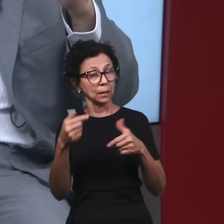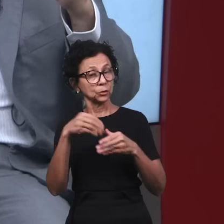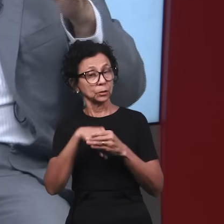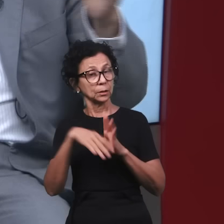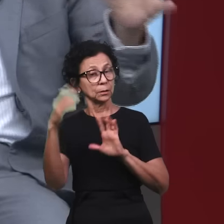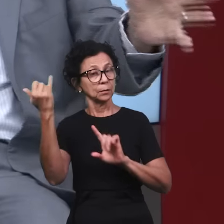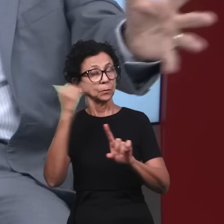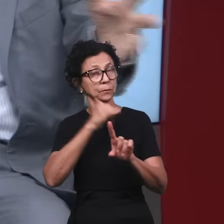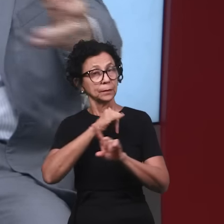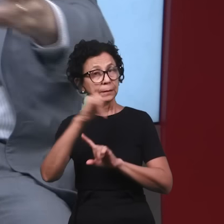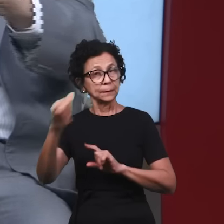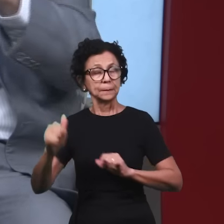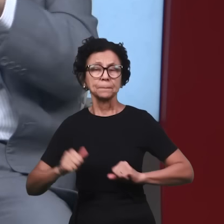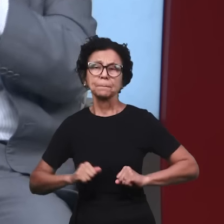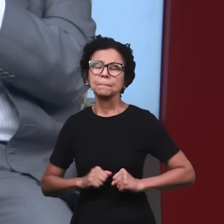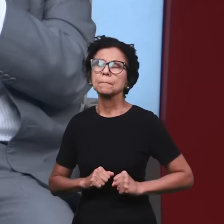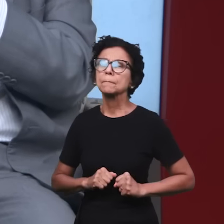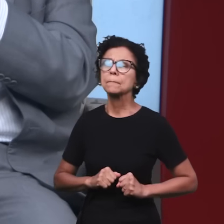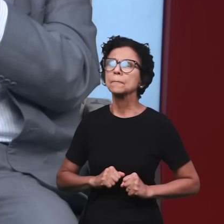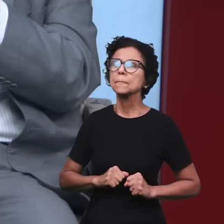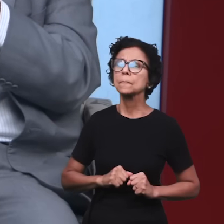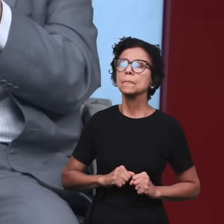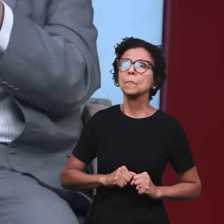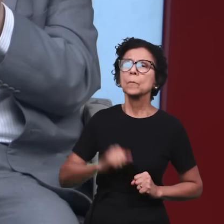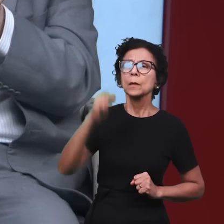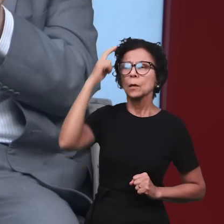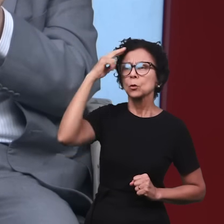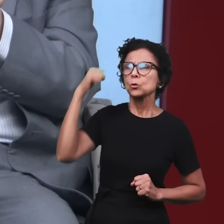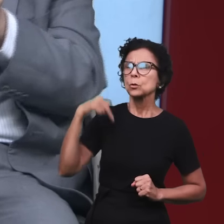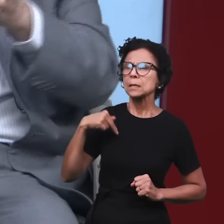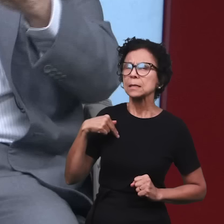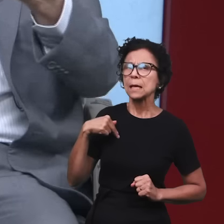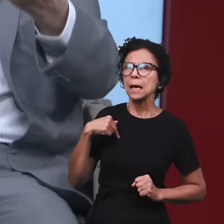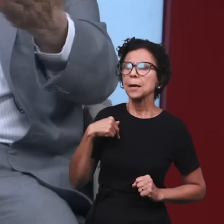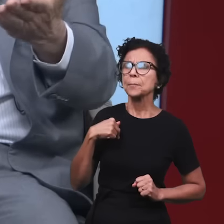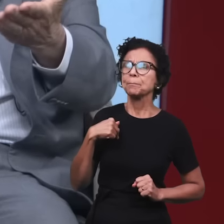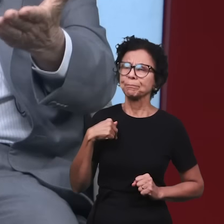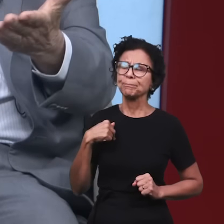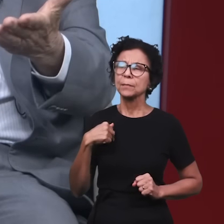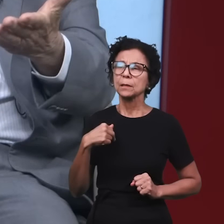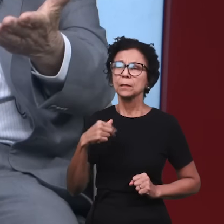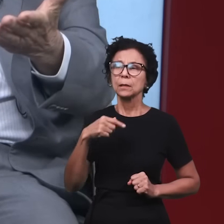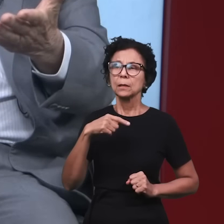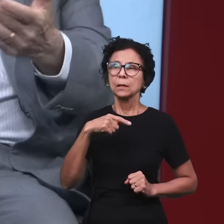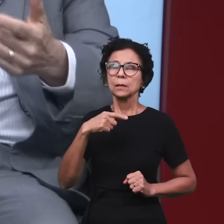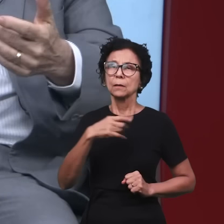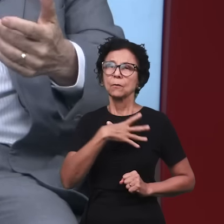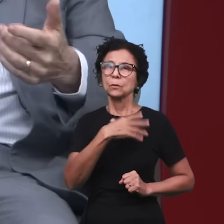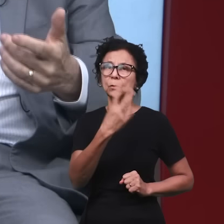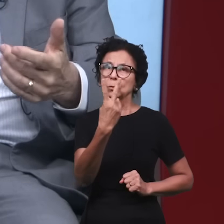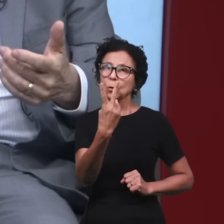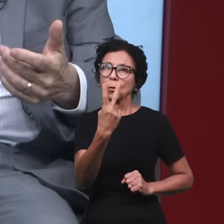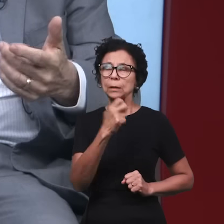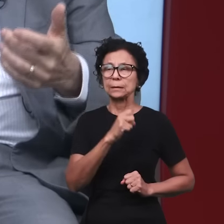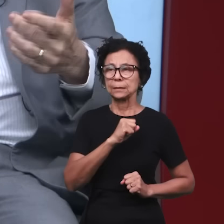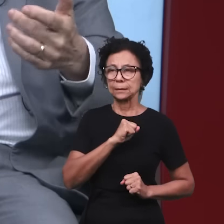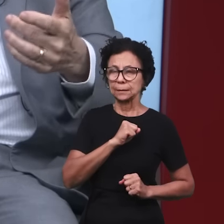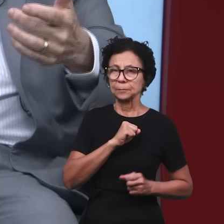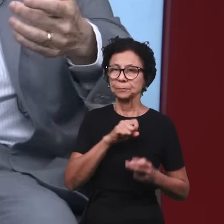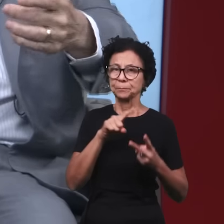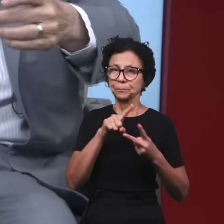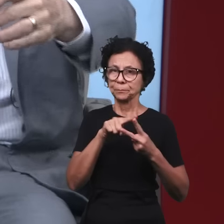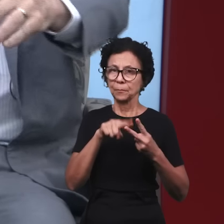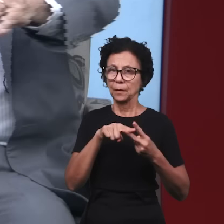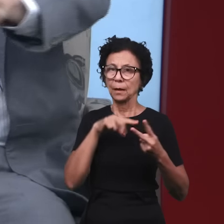profético. Chamou os dois filhos de José, Manassés, seu primogênito, e Efraim,